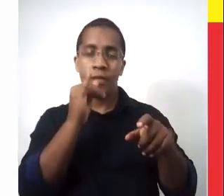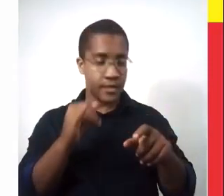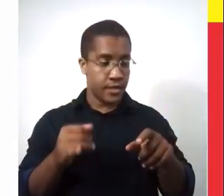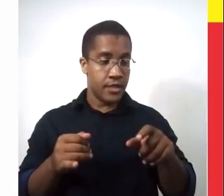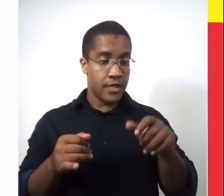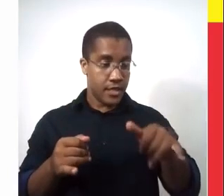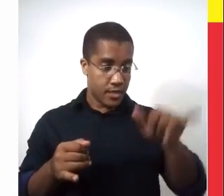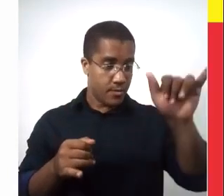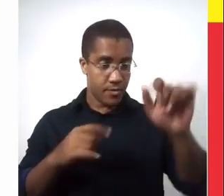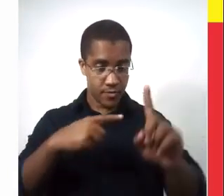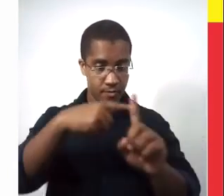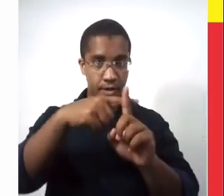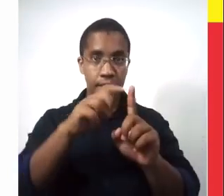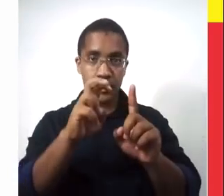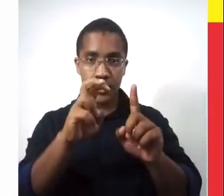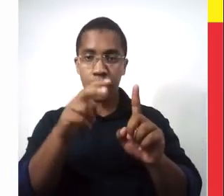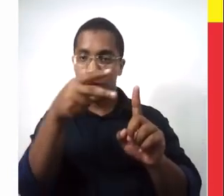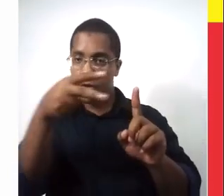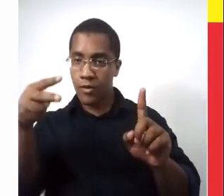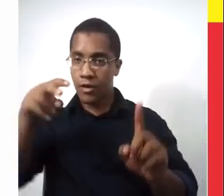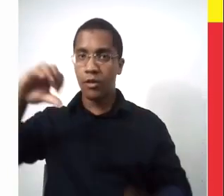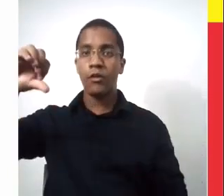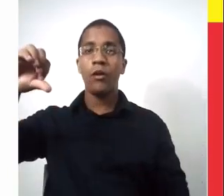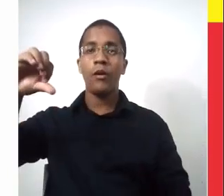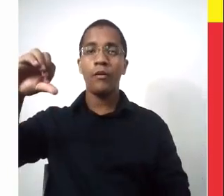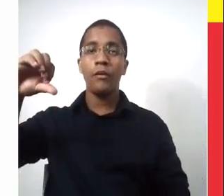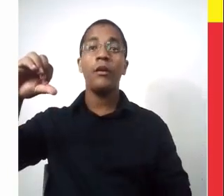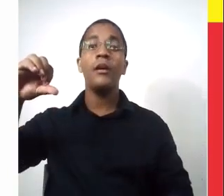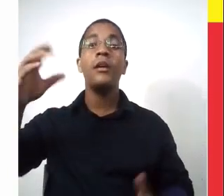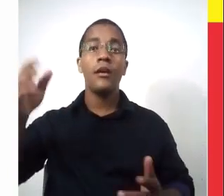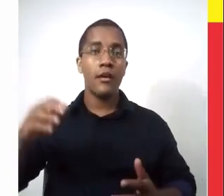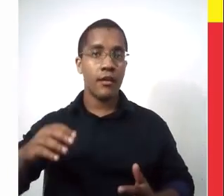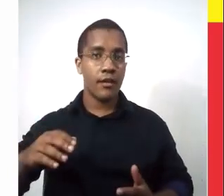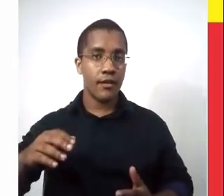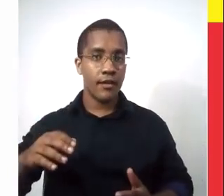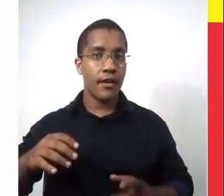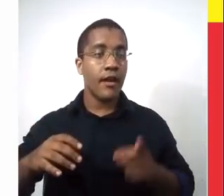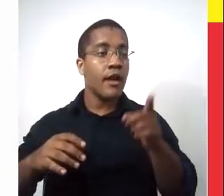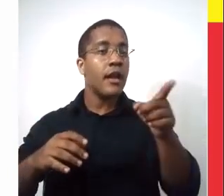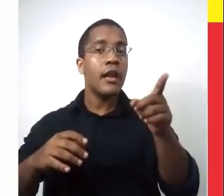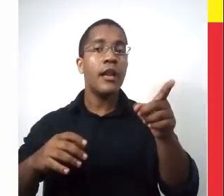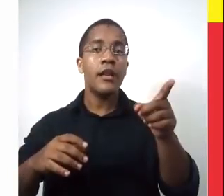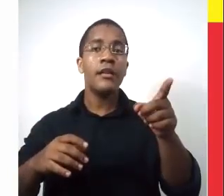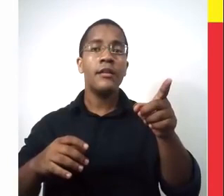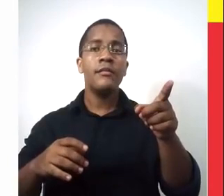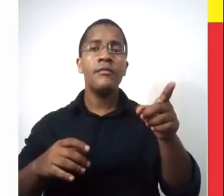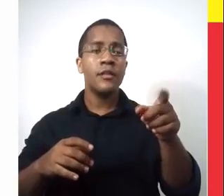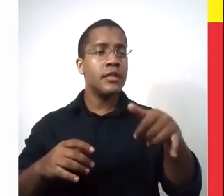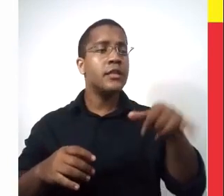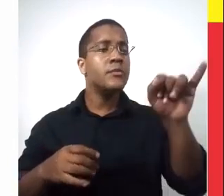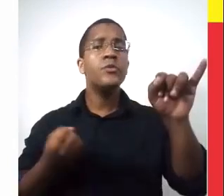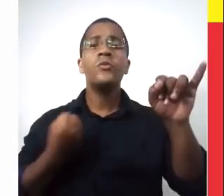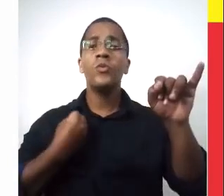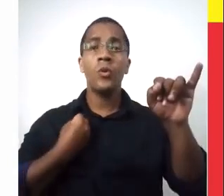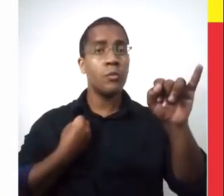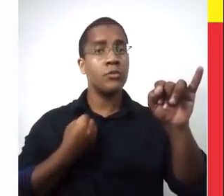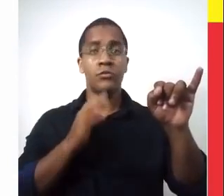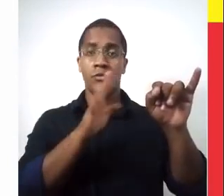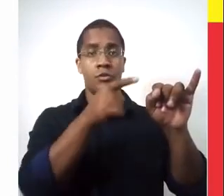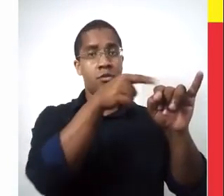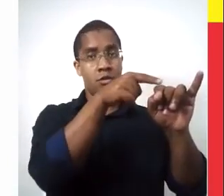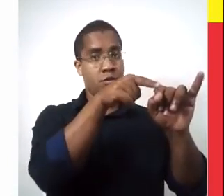Y mais 5 igual a 9. Veja que a gente está atribuindo um único valor para